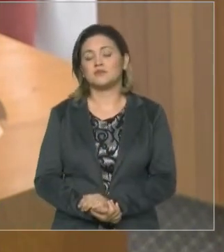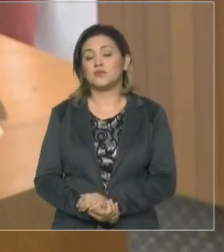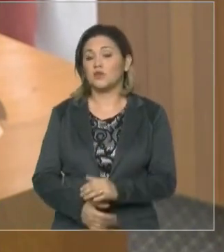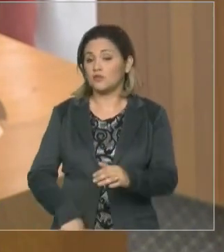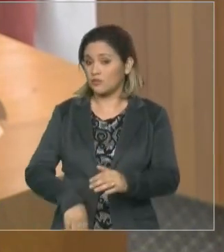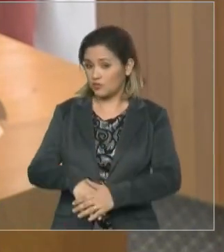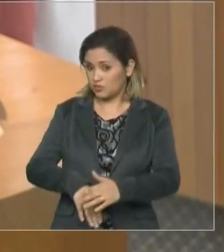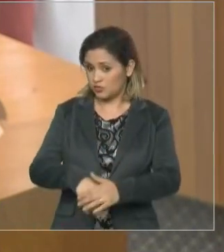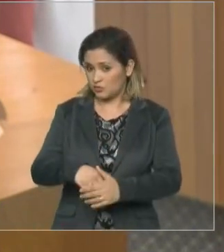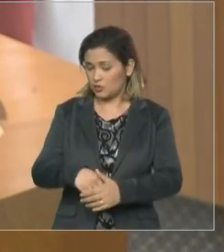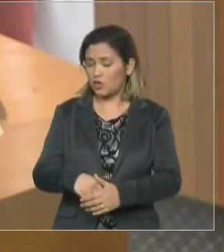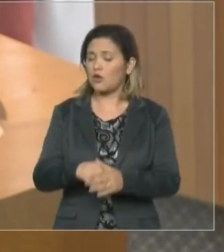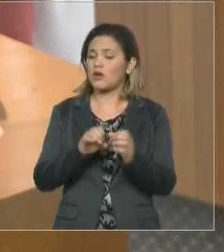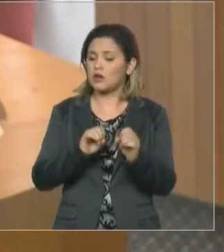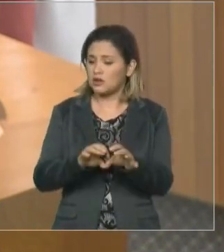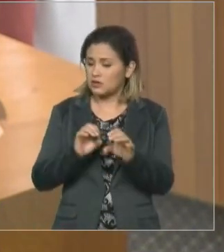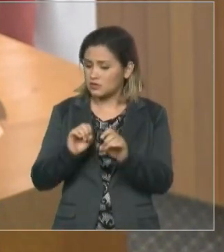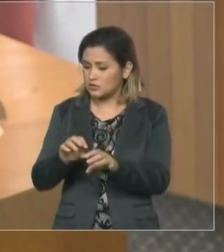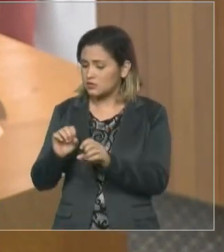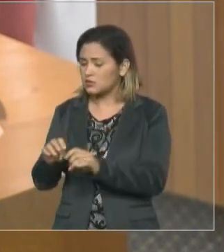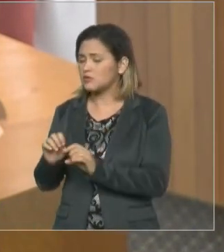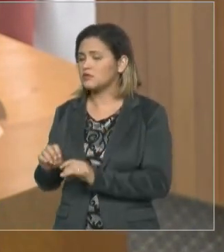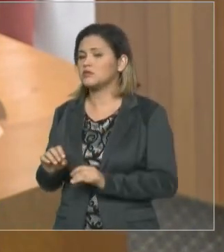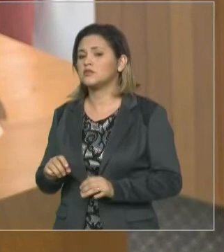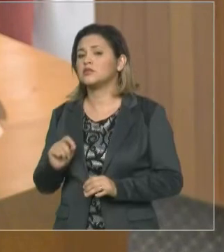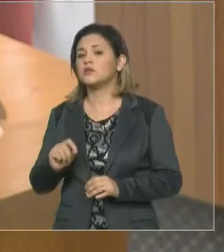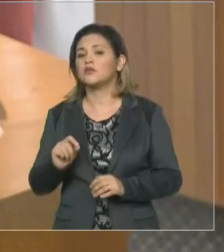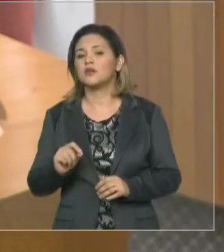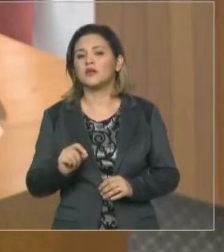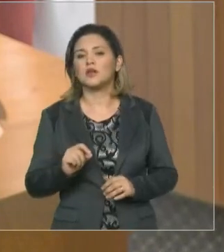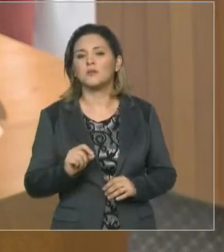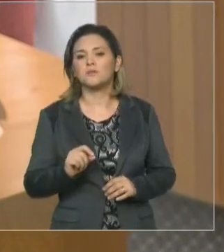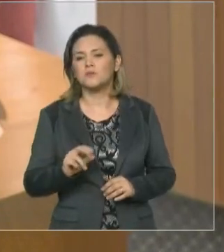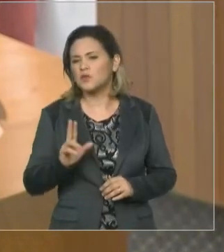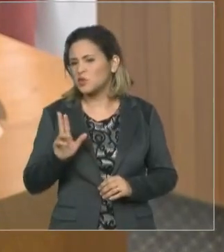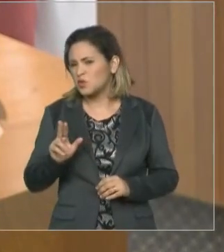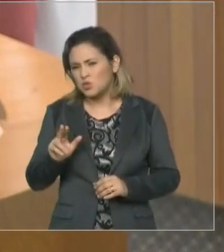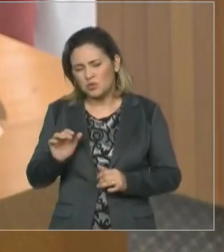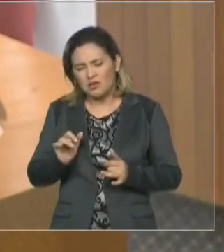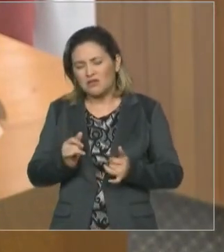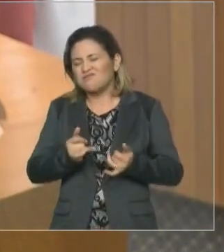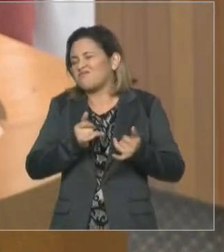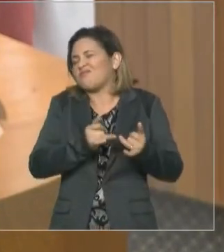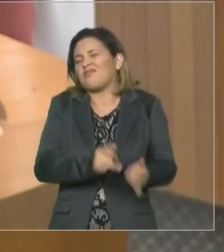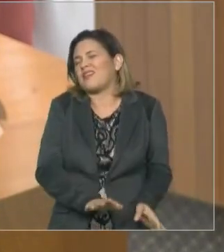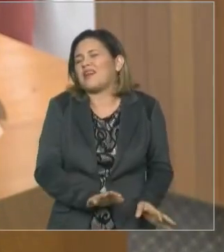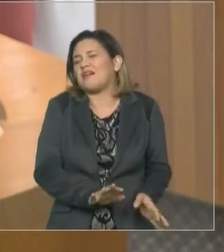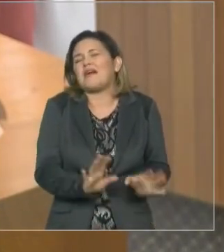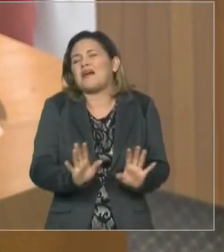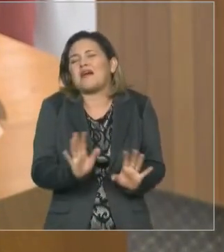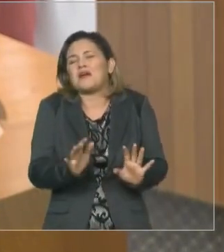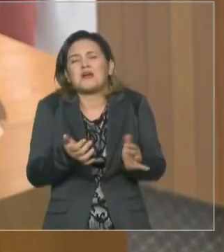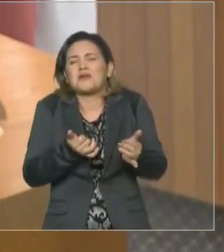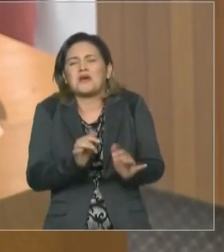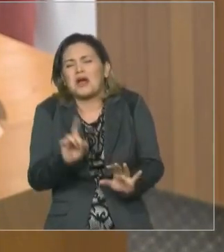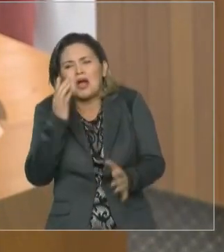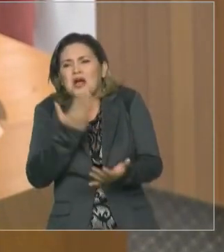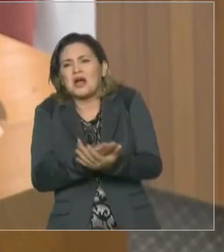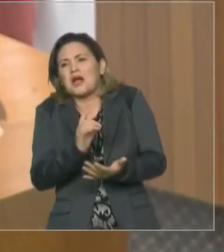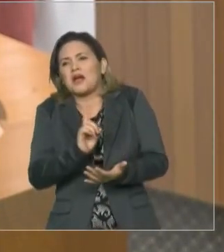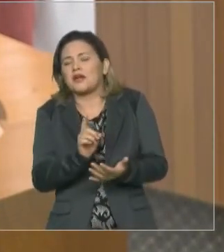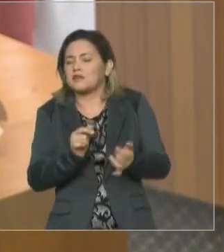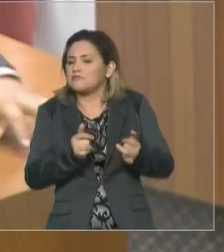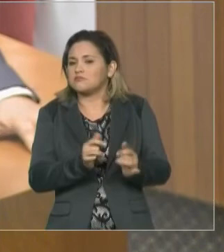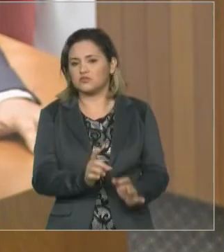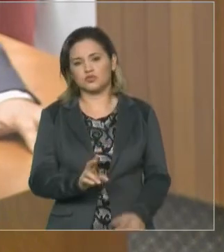lições. A primeira delas é não desistir jamais. A outra é exatamente acreditar na sua força.